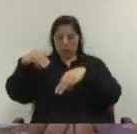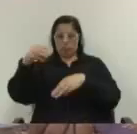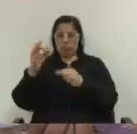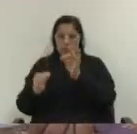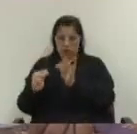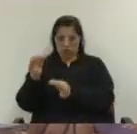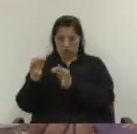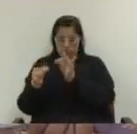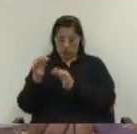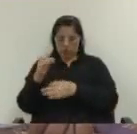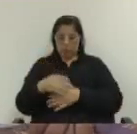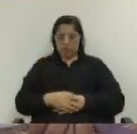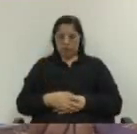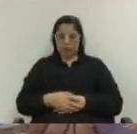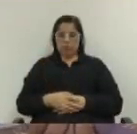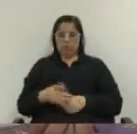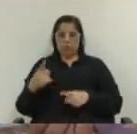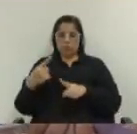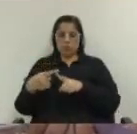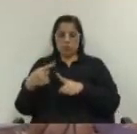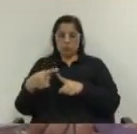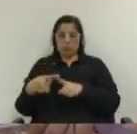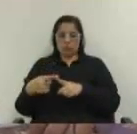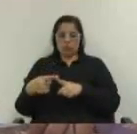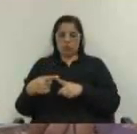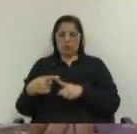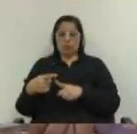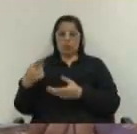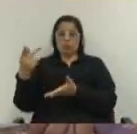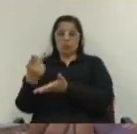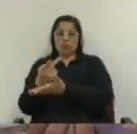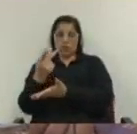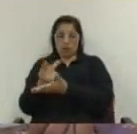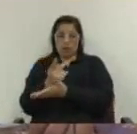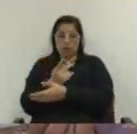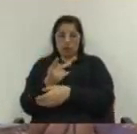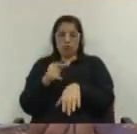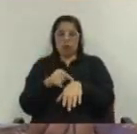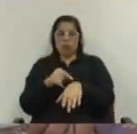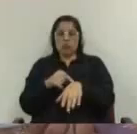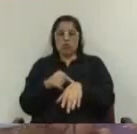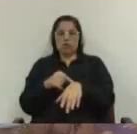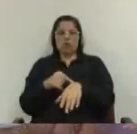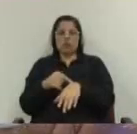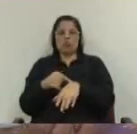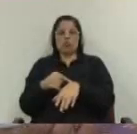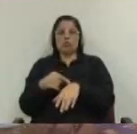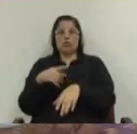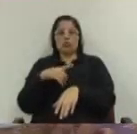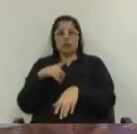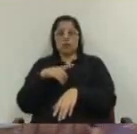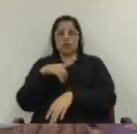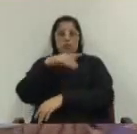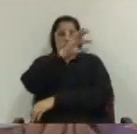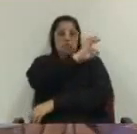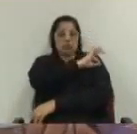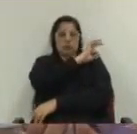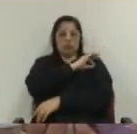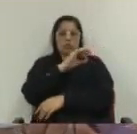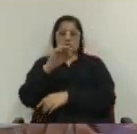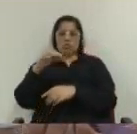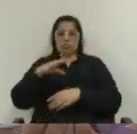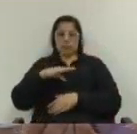teria sido cometido enquanto ele esteve no cargo de prefeito de São Vicente. A